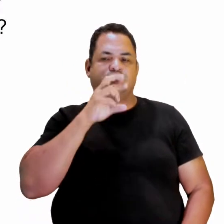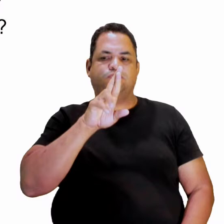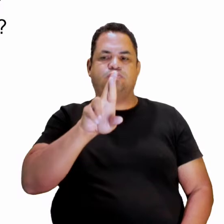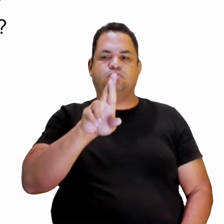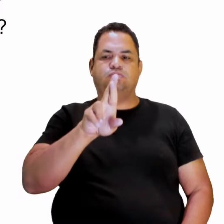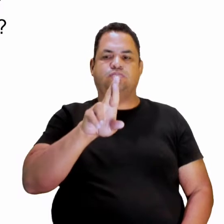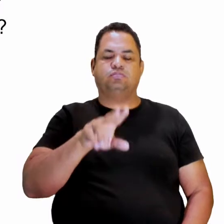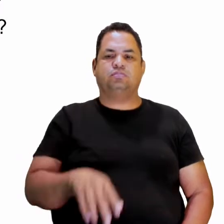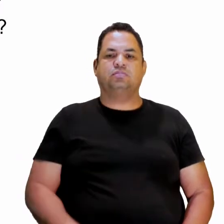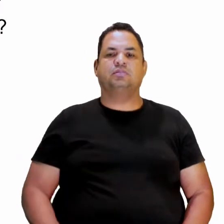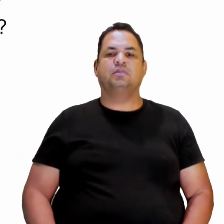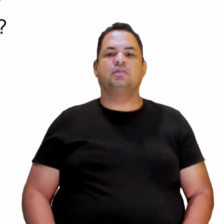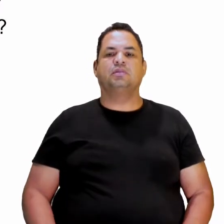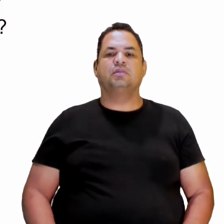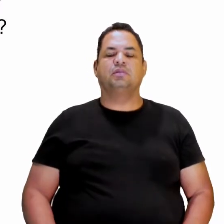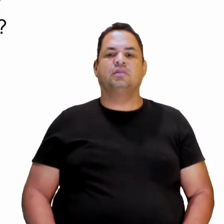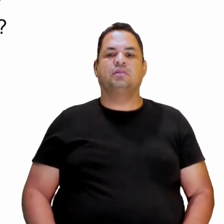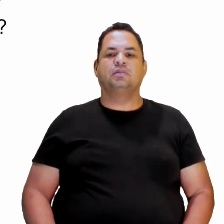ar,